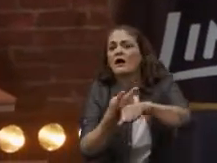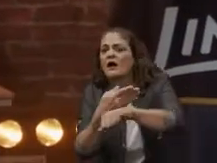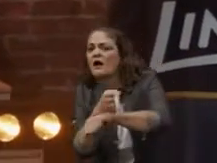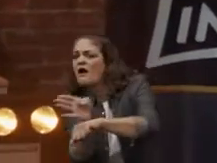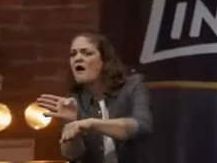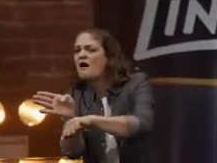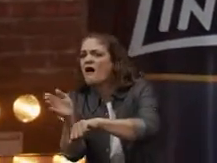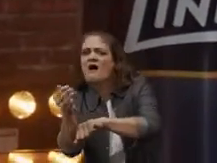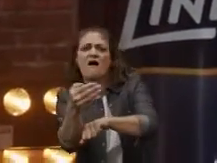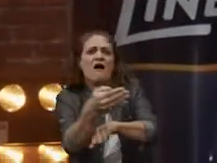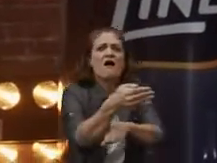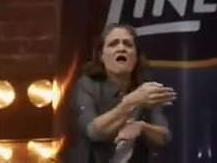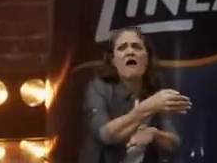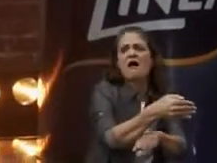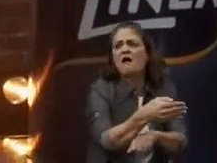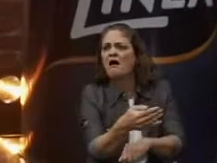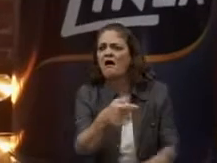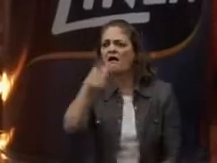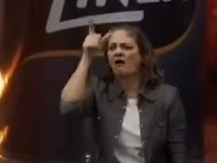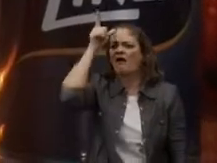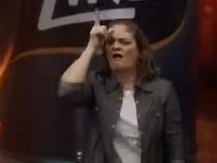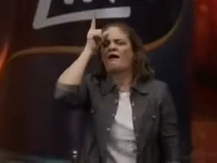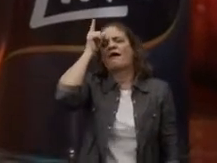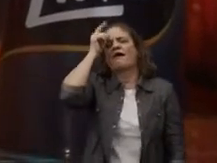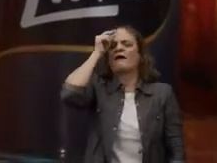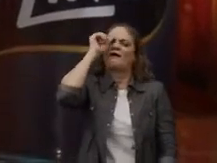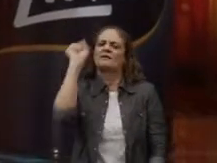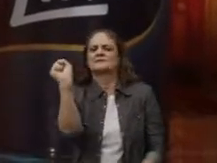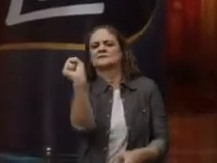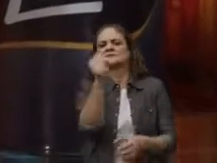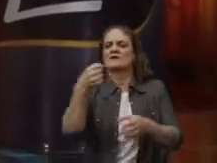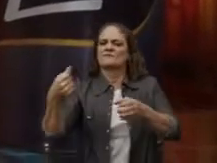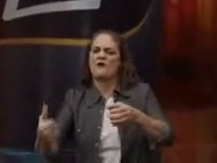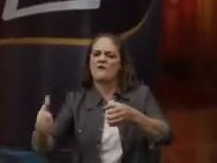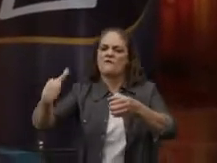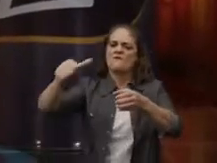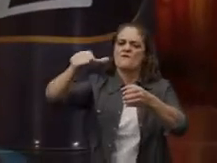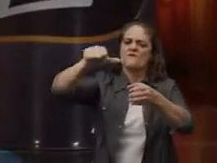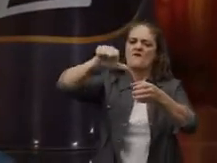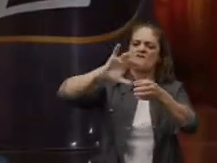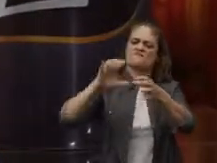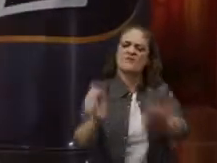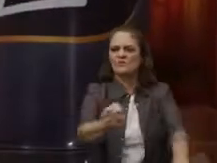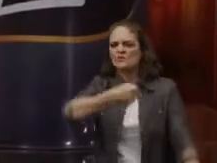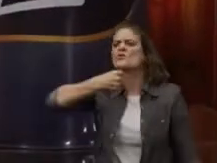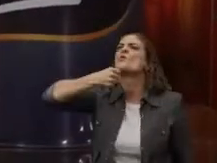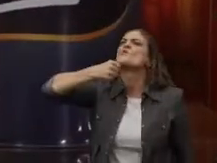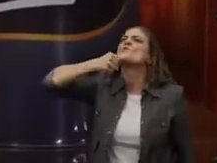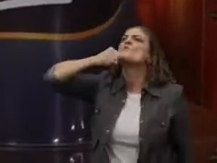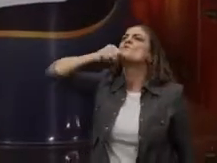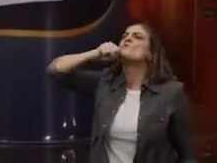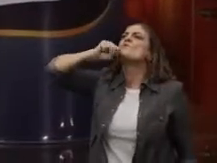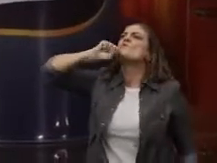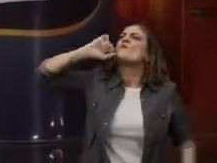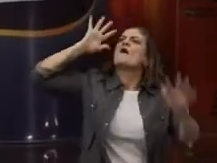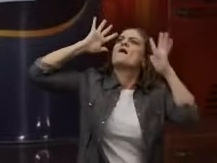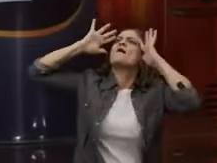encontrar num gole de cerveja. E quando vem a luz, esse